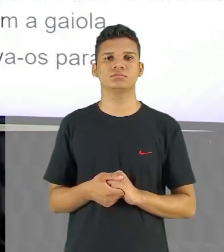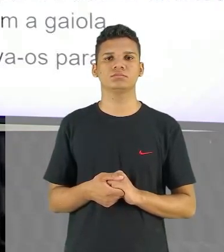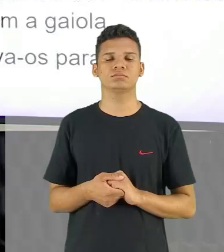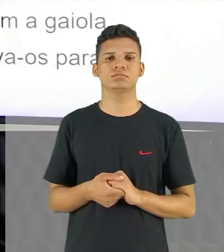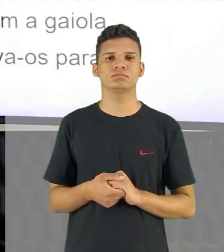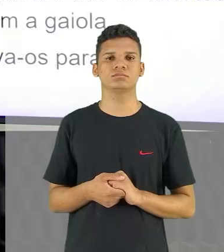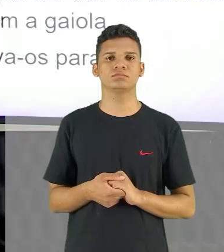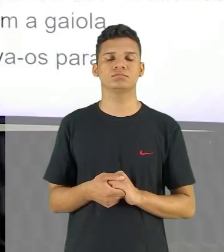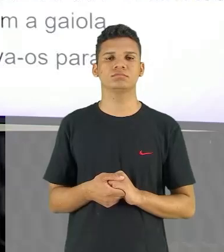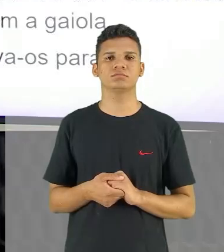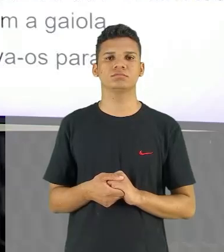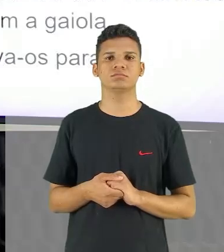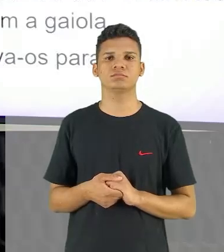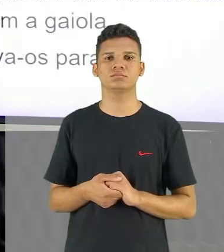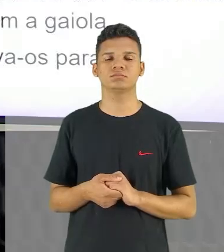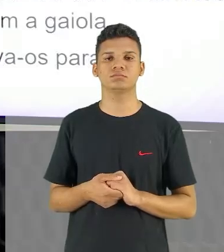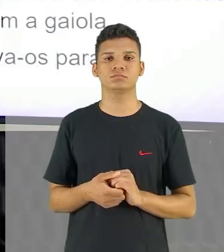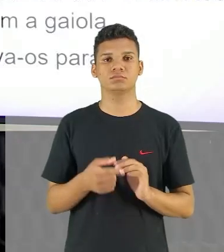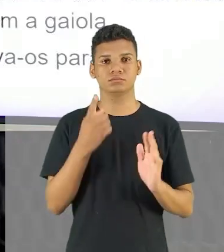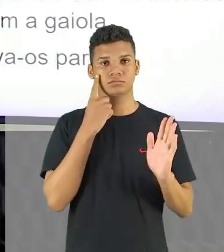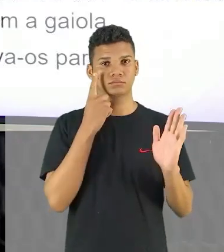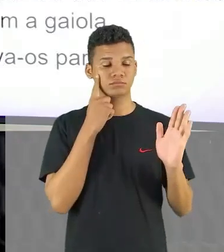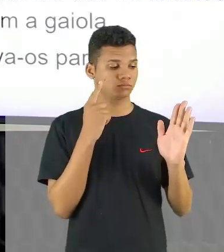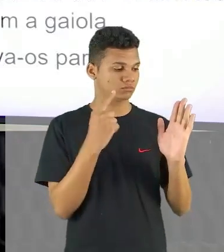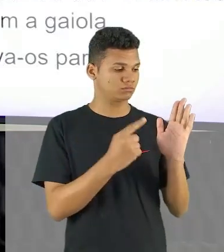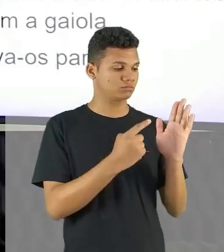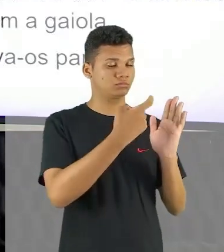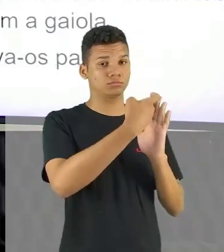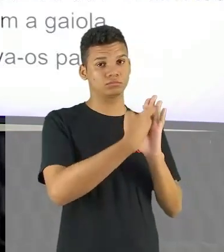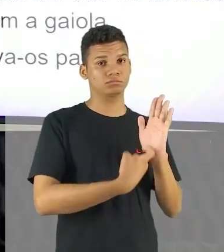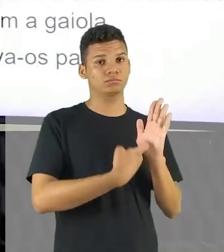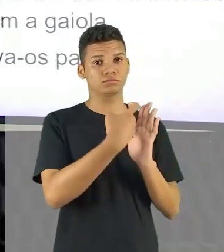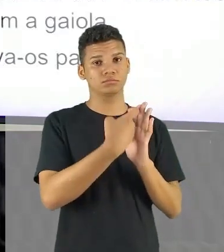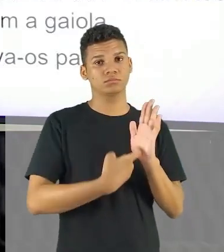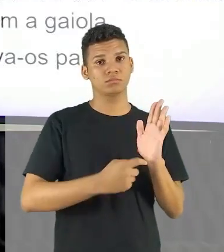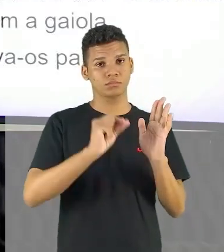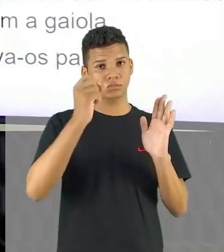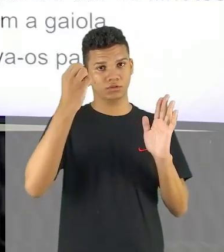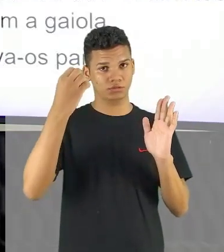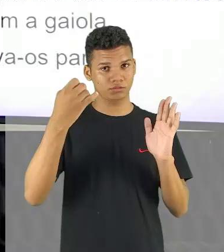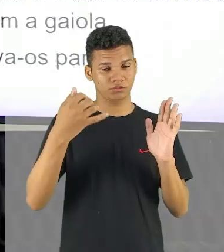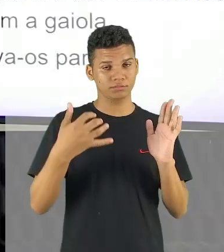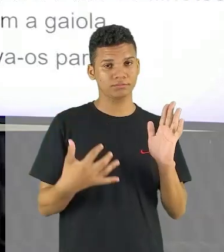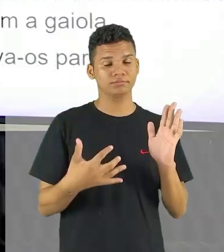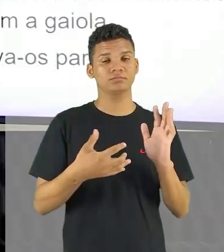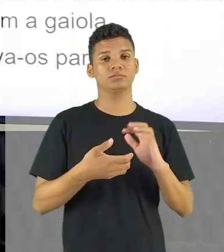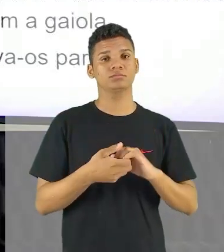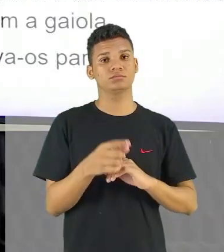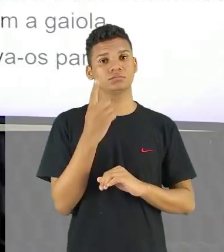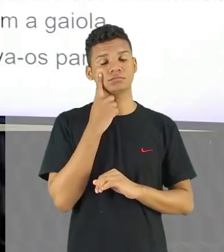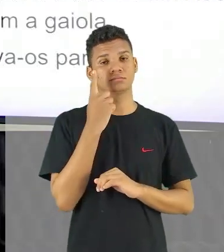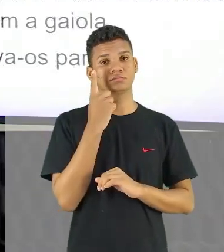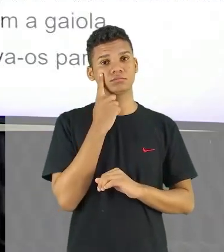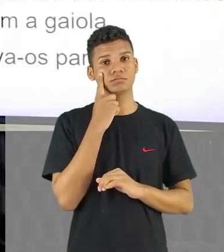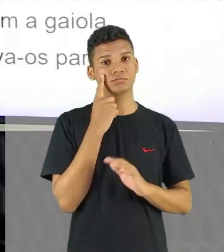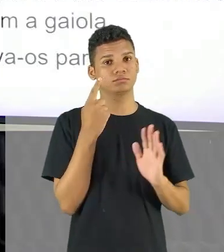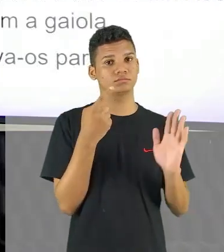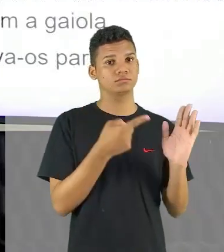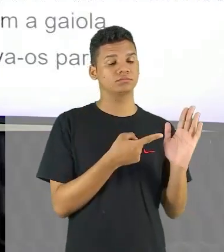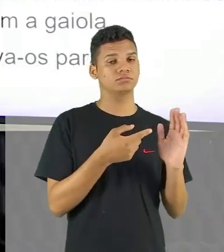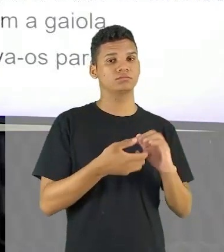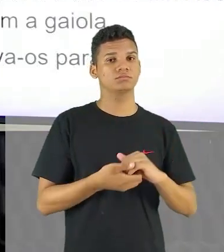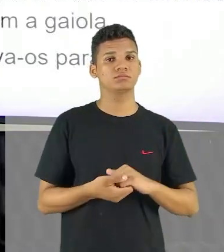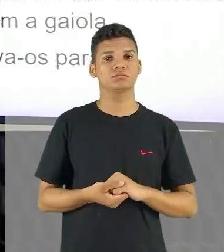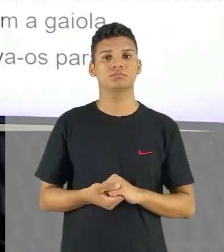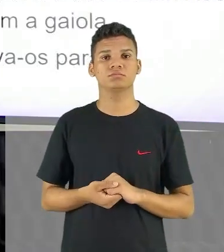os filhotes no ninho. A mãe vinha trazer as minhocas e as sementes para os filhotes no ninho e papai abria a